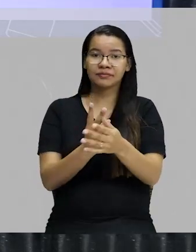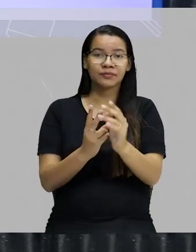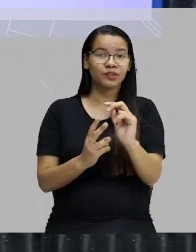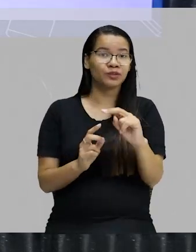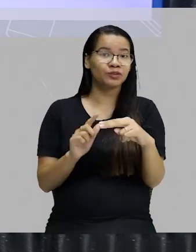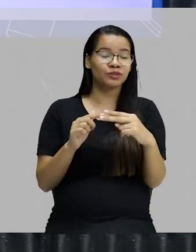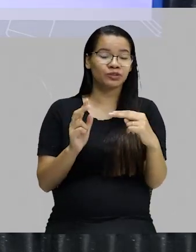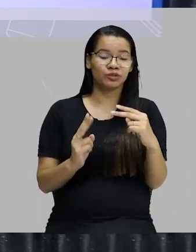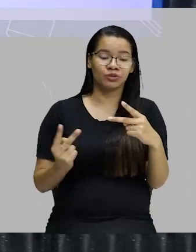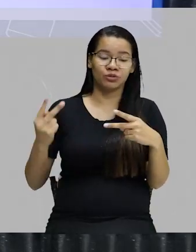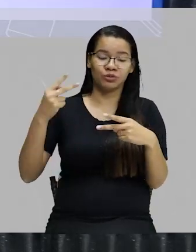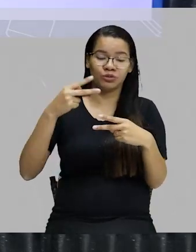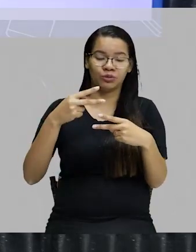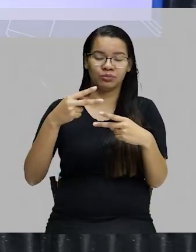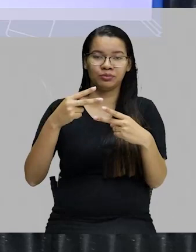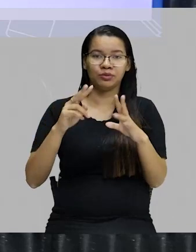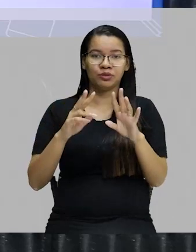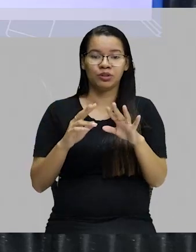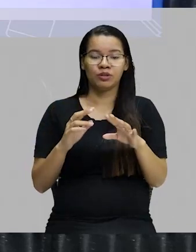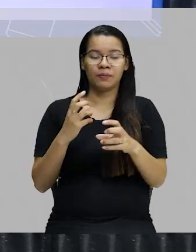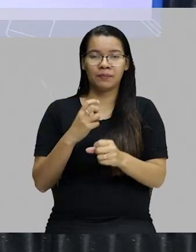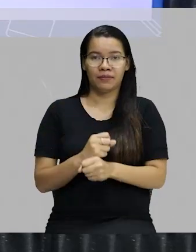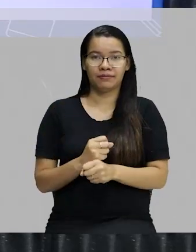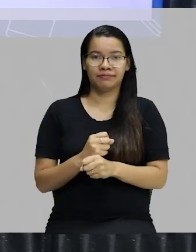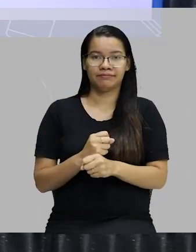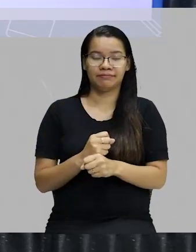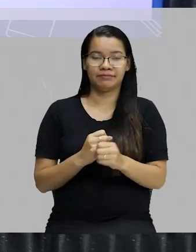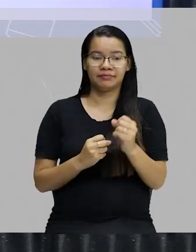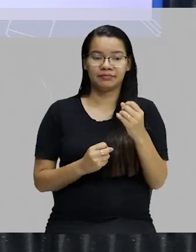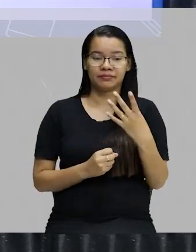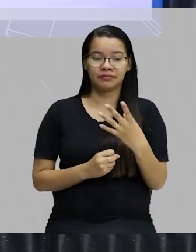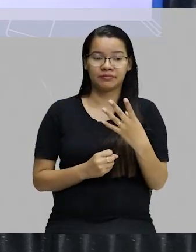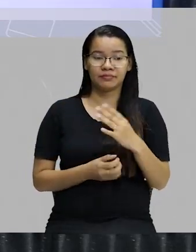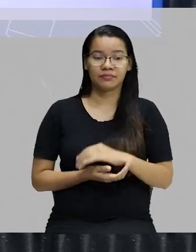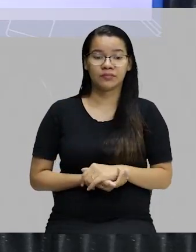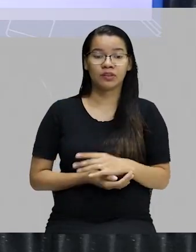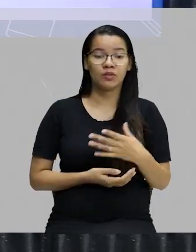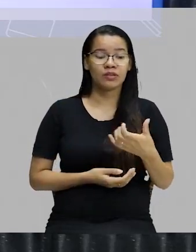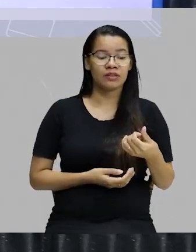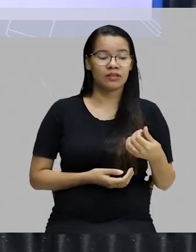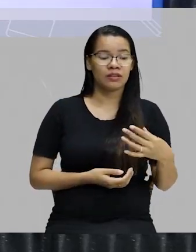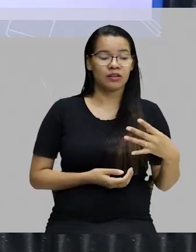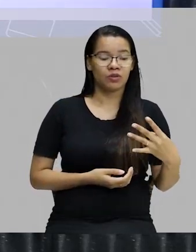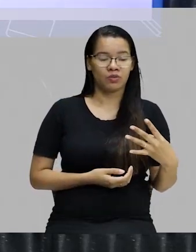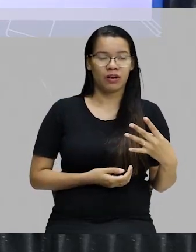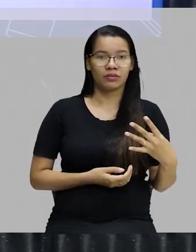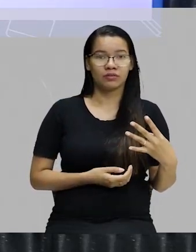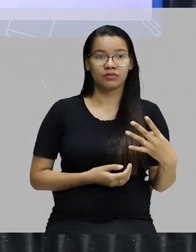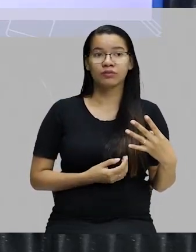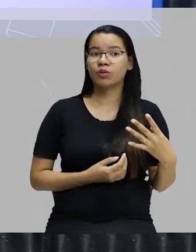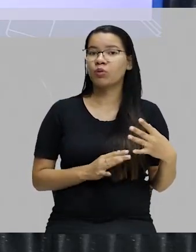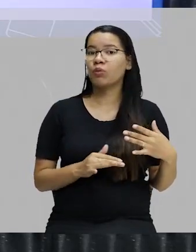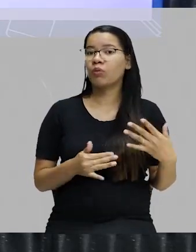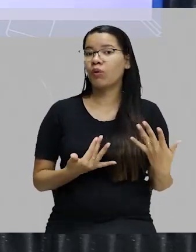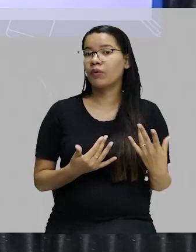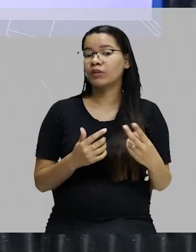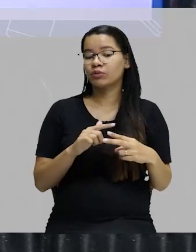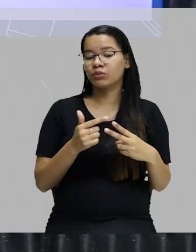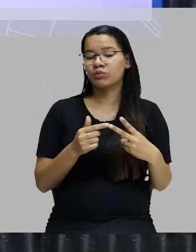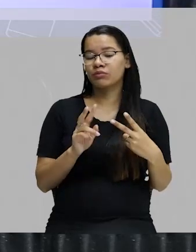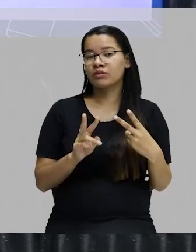do primeiro. Então, seguindo esse raciocínio, o dobro do 64 vai ser o 128.